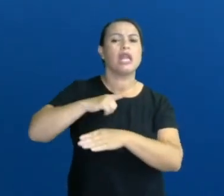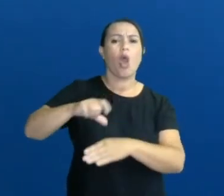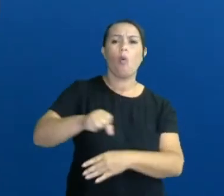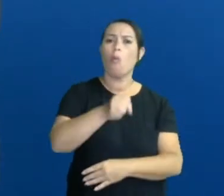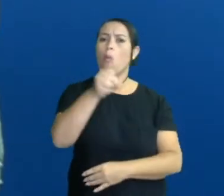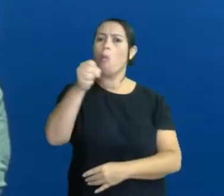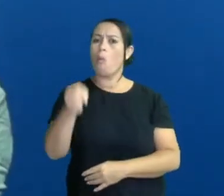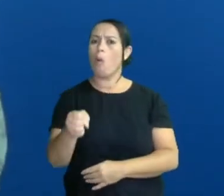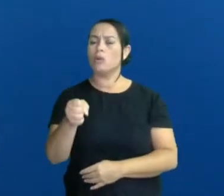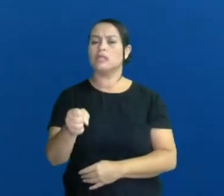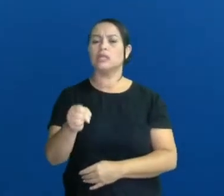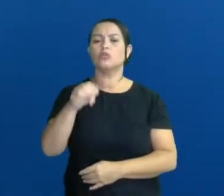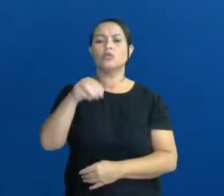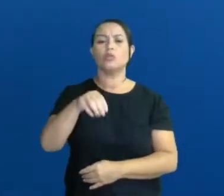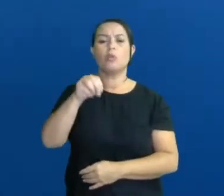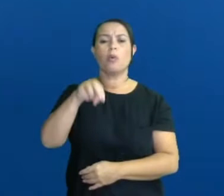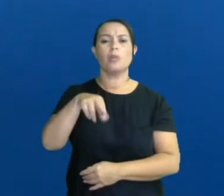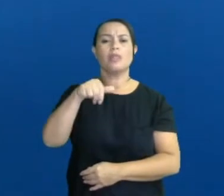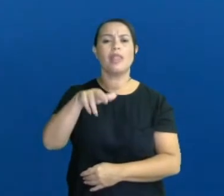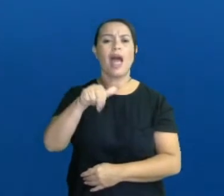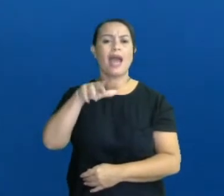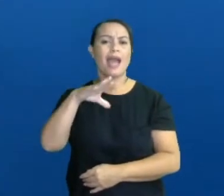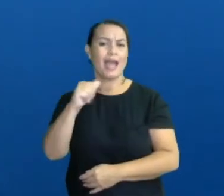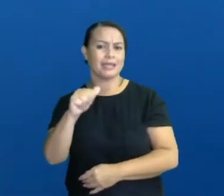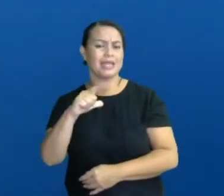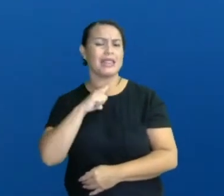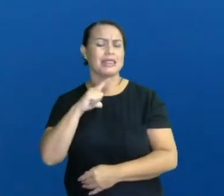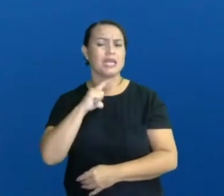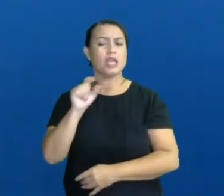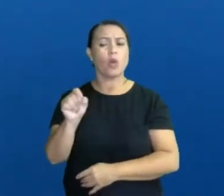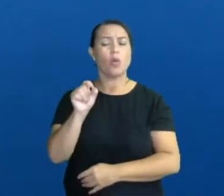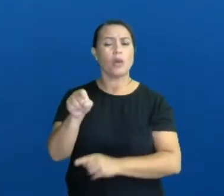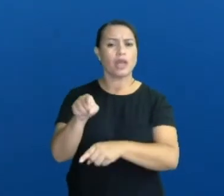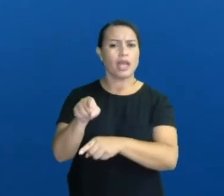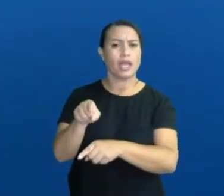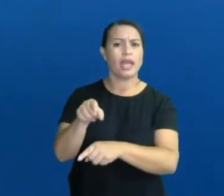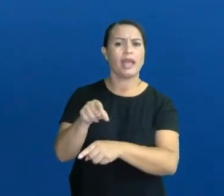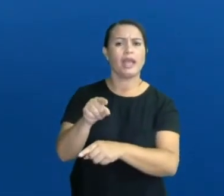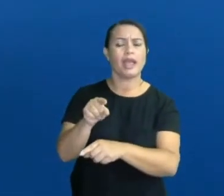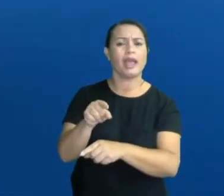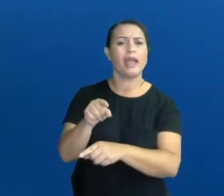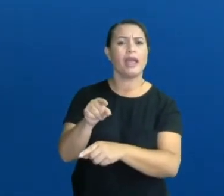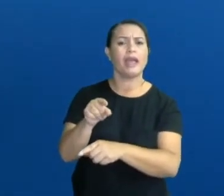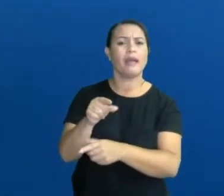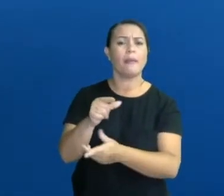poder dos monarcas vai dar a ele, ou vai